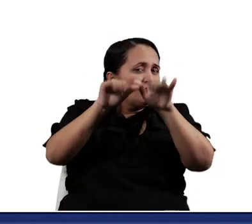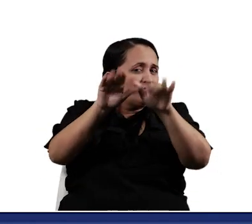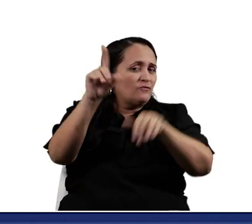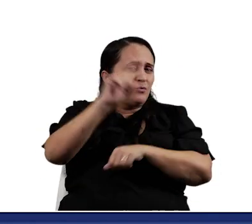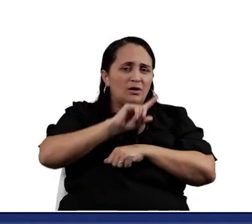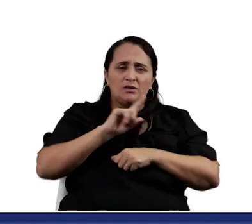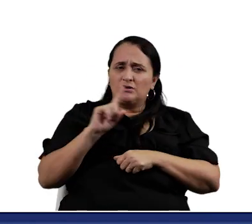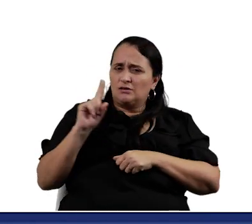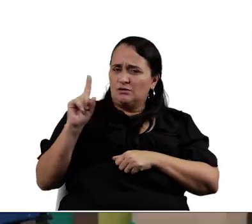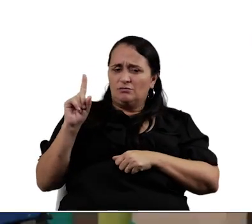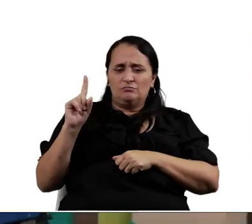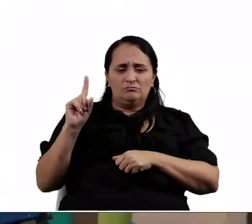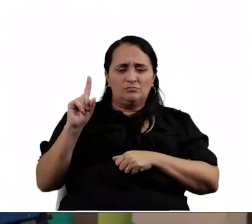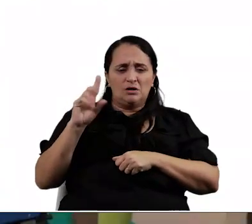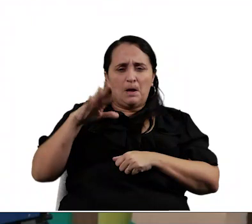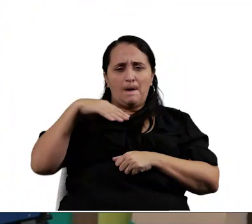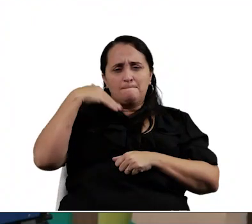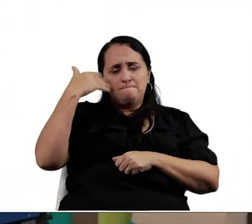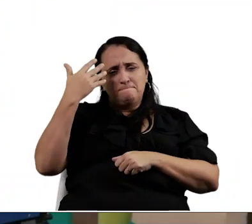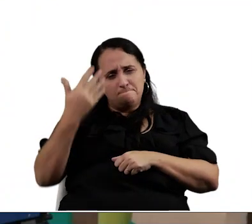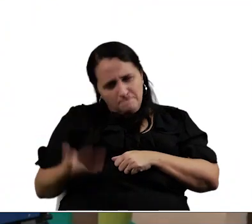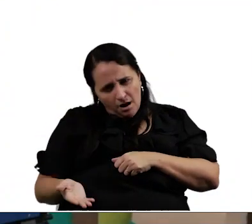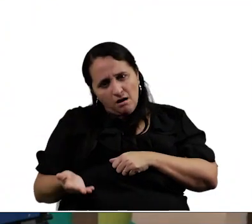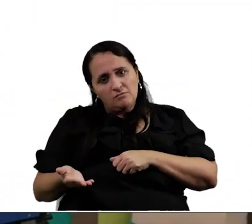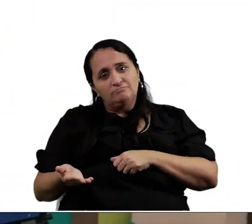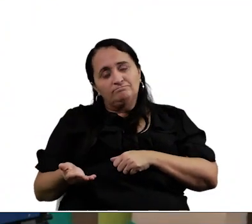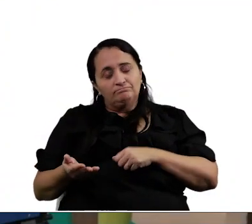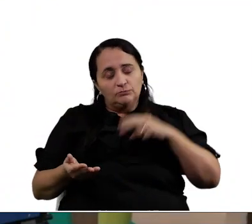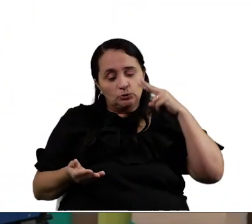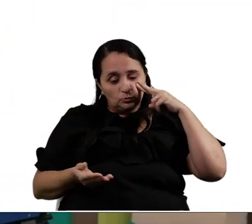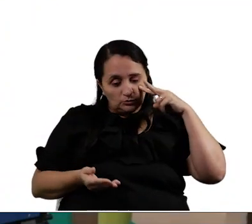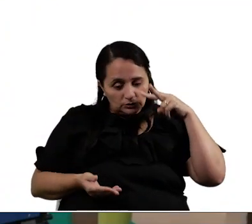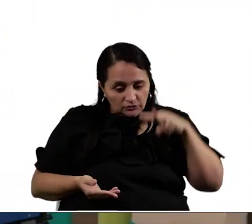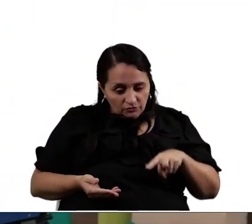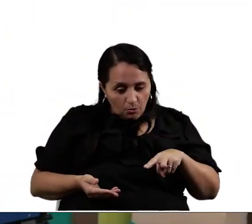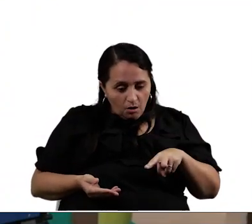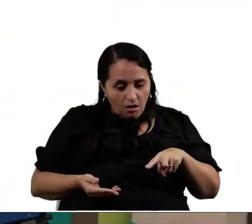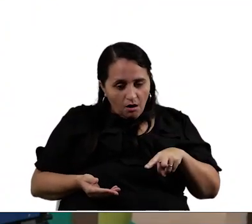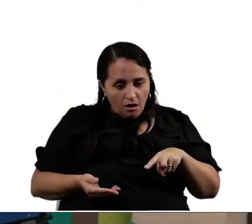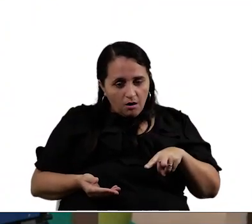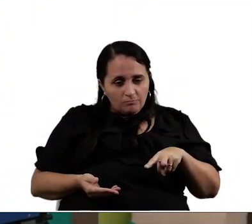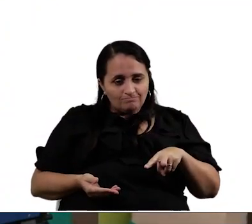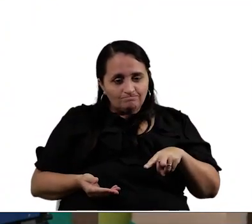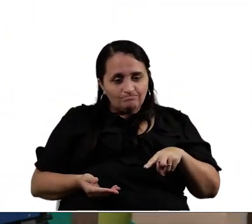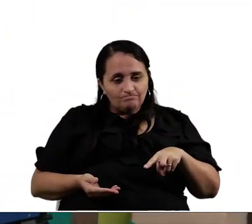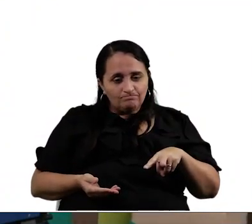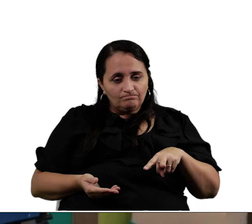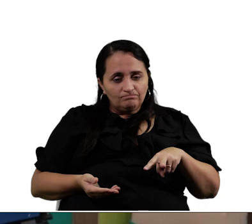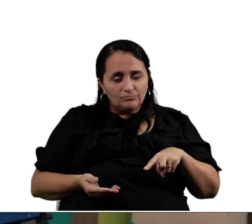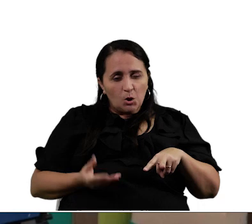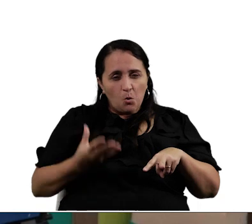esborrachou-se. E ele, quando ele olhou lá para baixo, ele viu que tinha uma